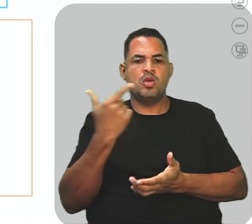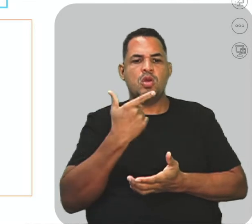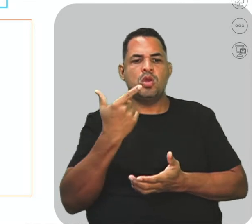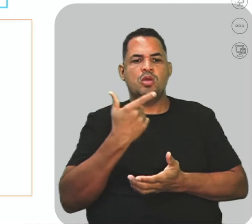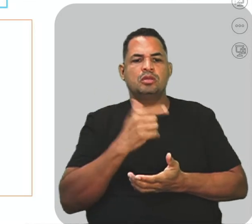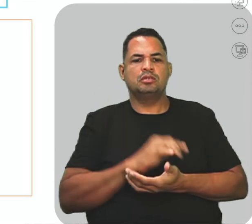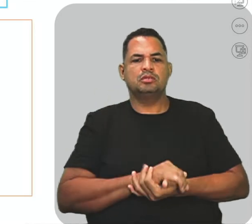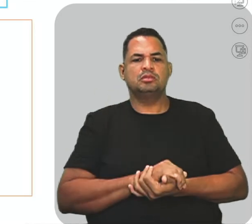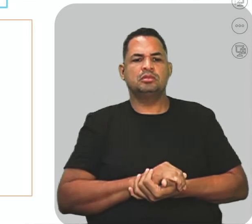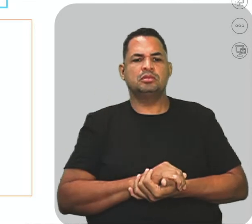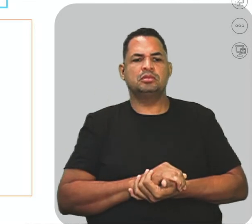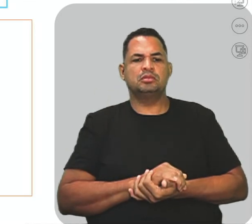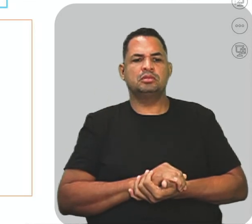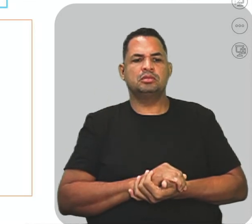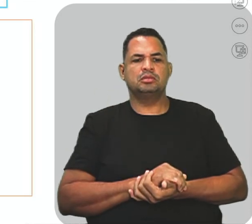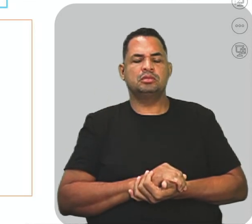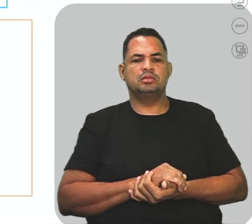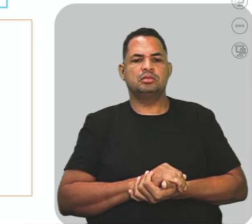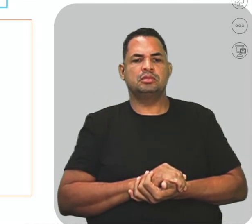nós temos...